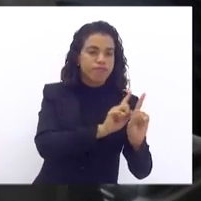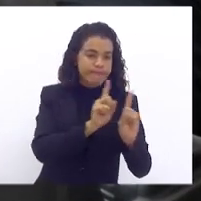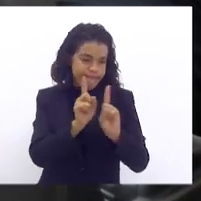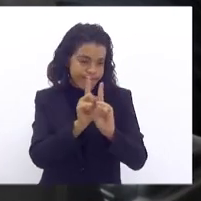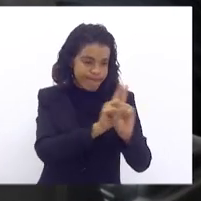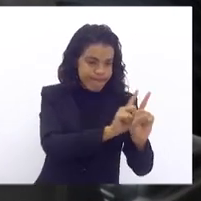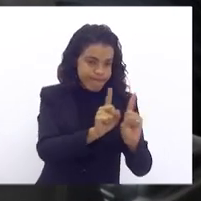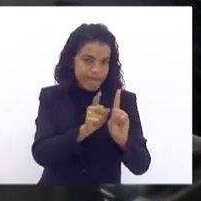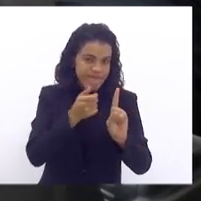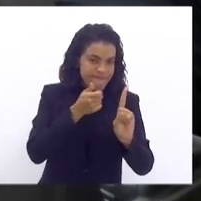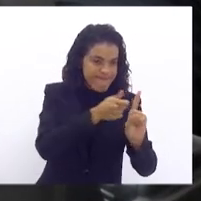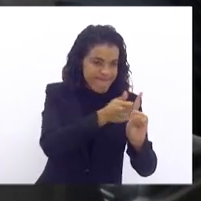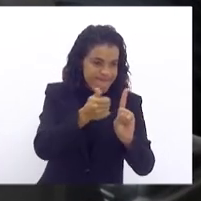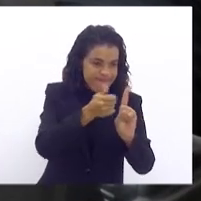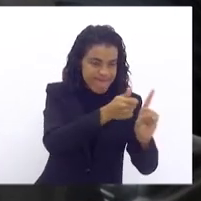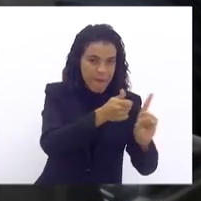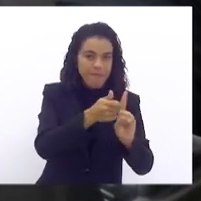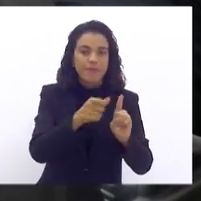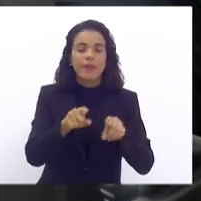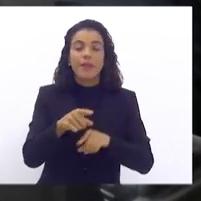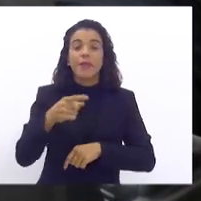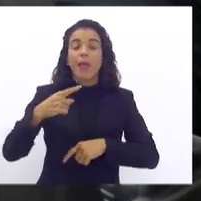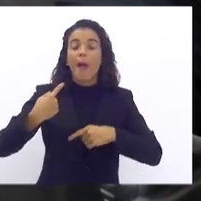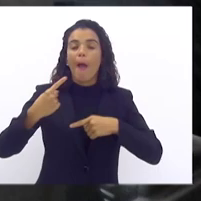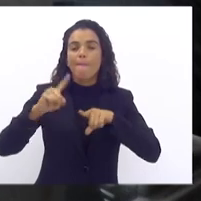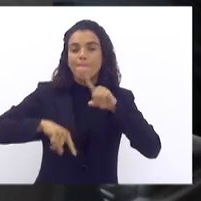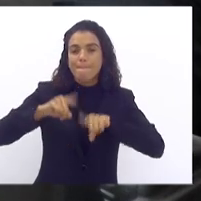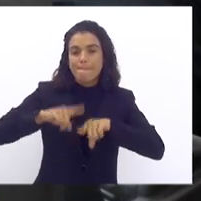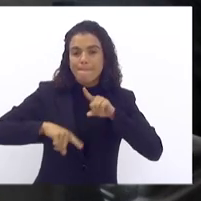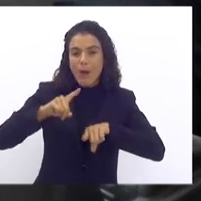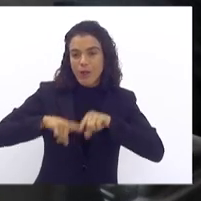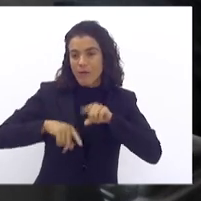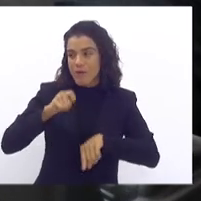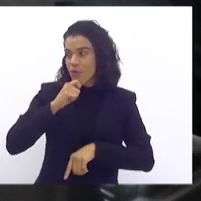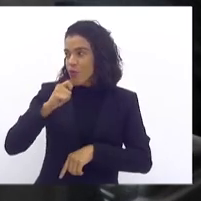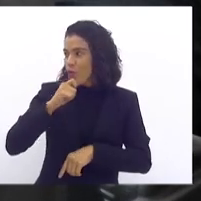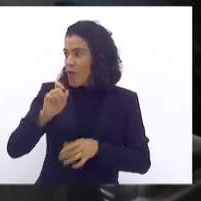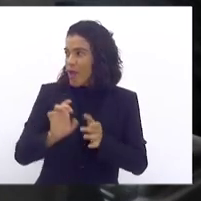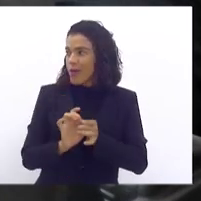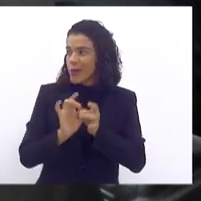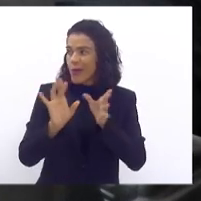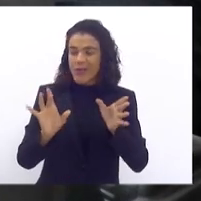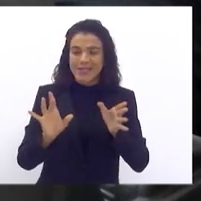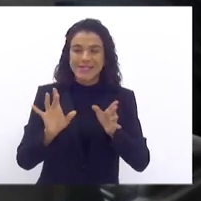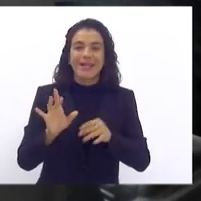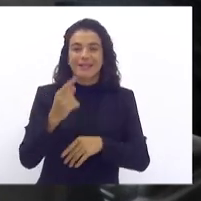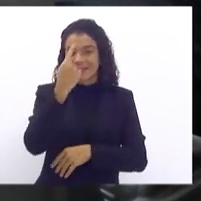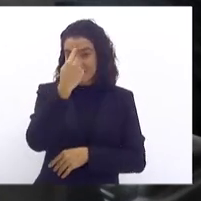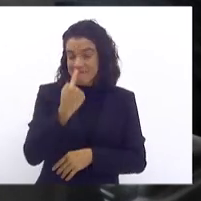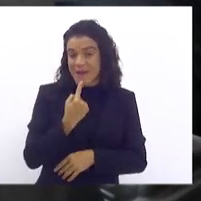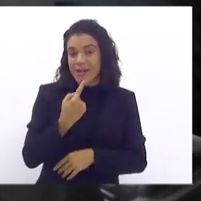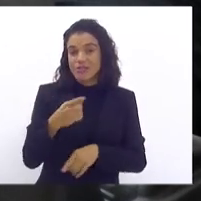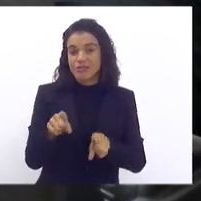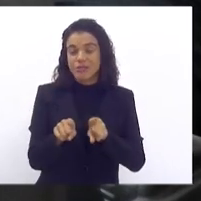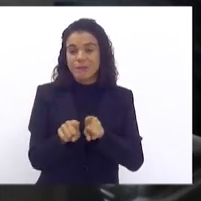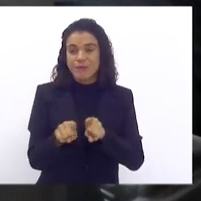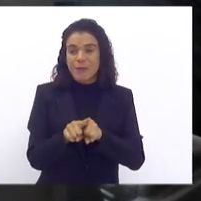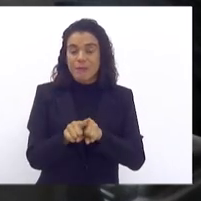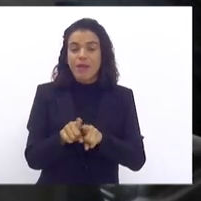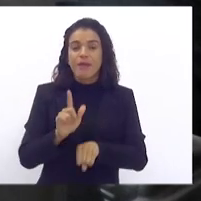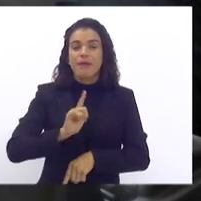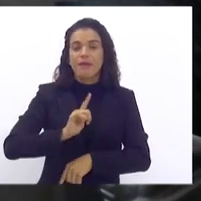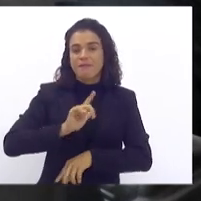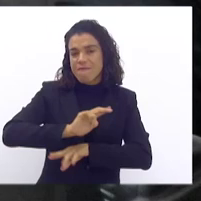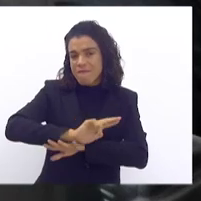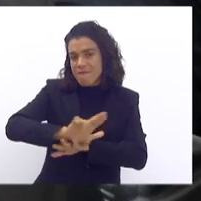stalking, a gente tem a pornografia, que é a divulgação não autorizada de imagens íntimas, a gente já tem aí vários